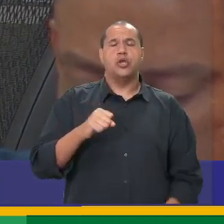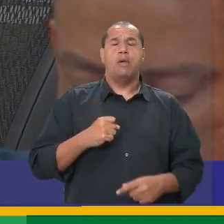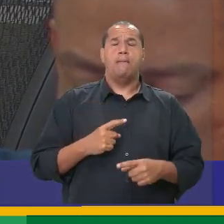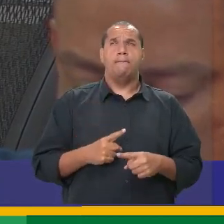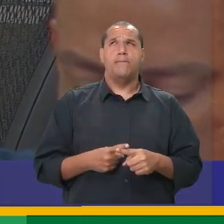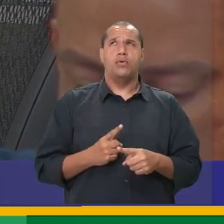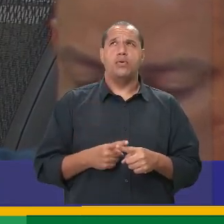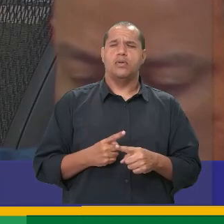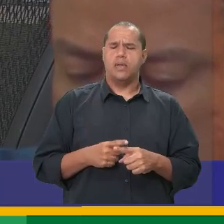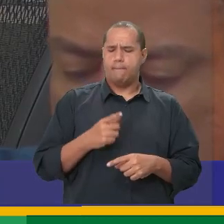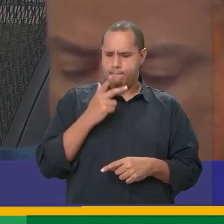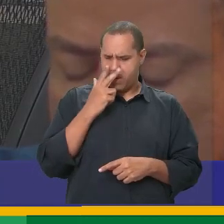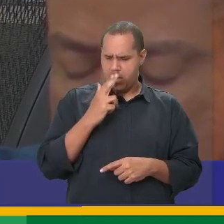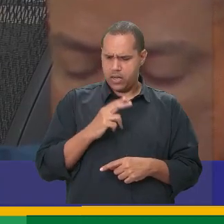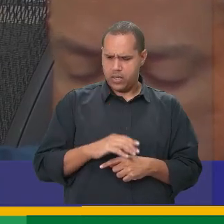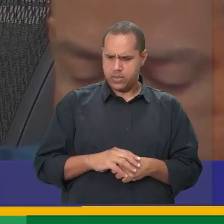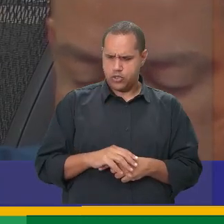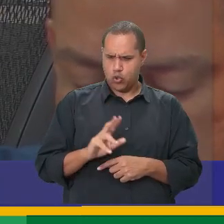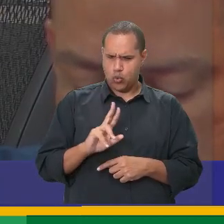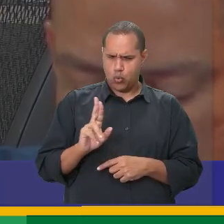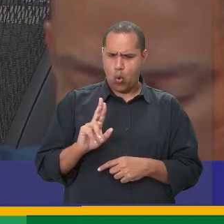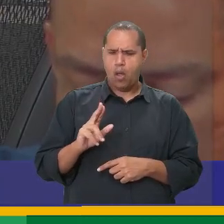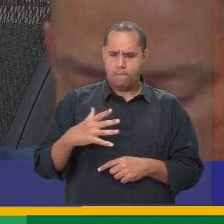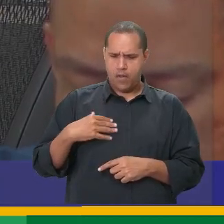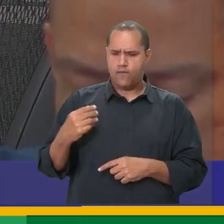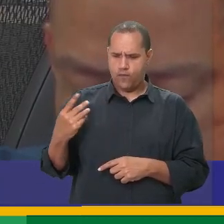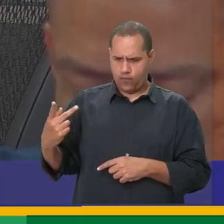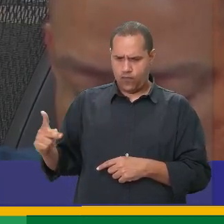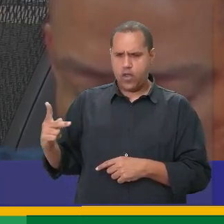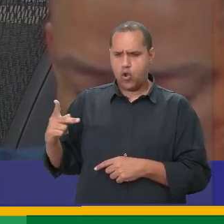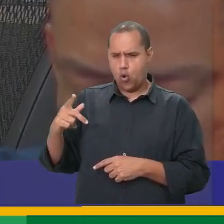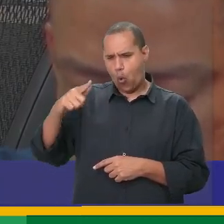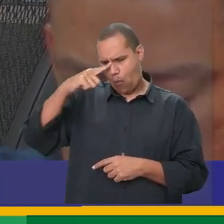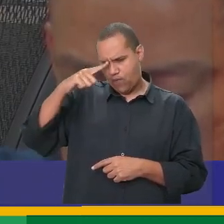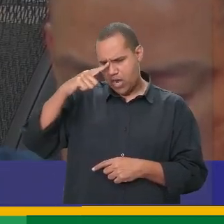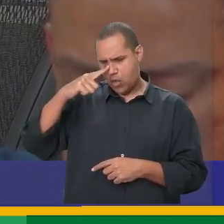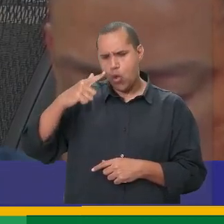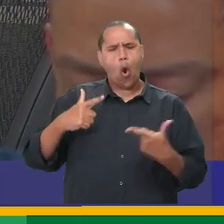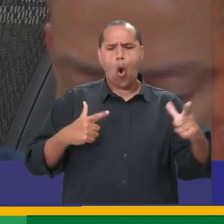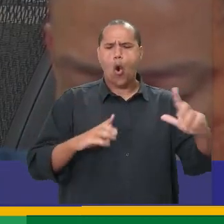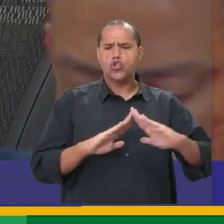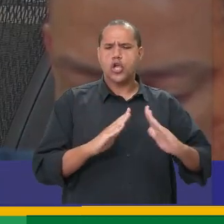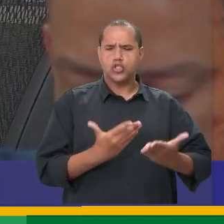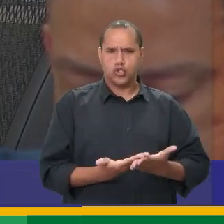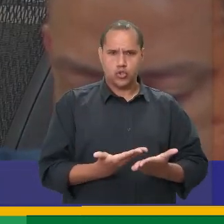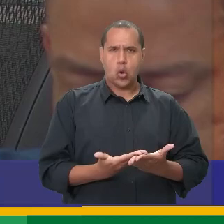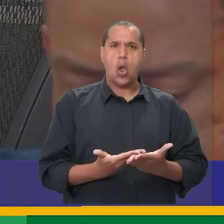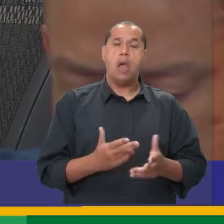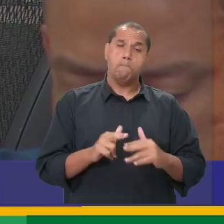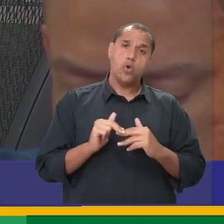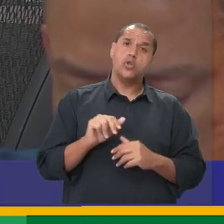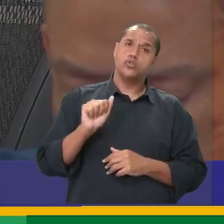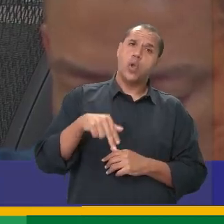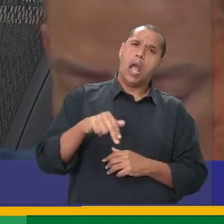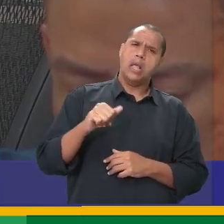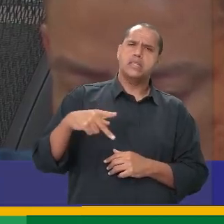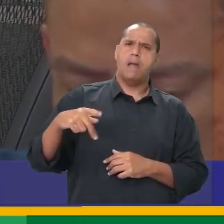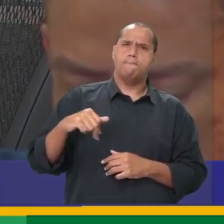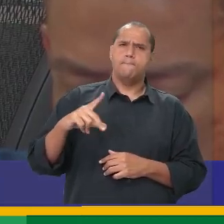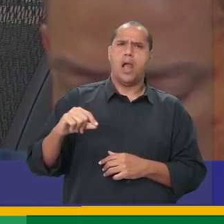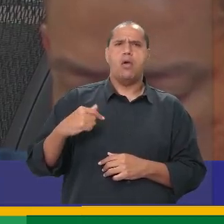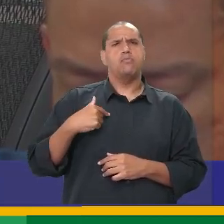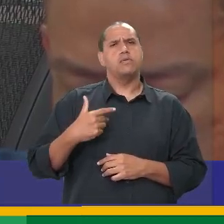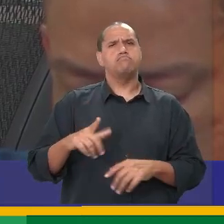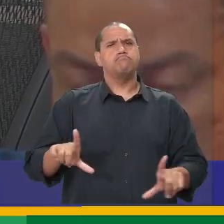parece que o nome do do filho do governador numa outra escola e a a Ana Paula veio a público na época quem tinha